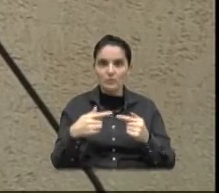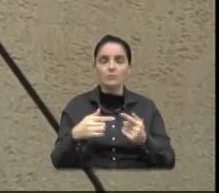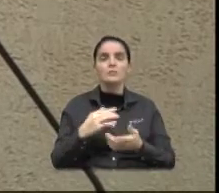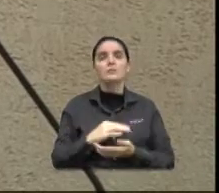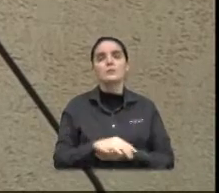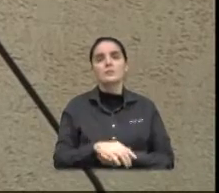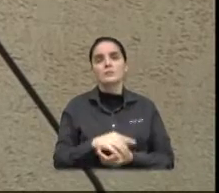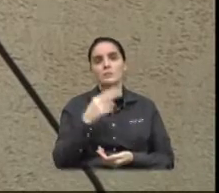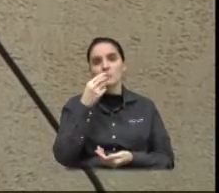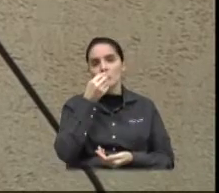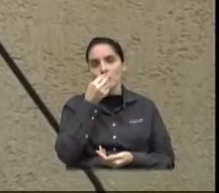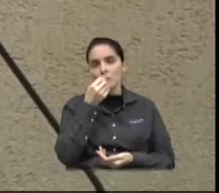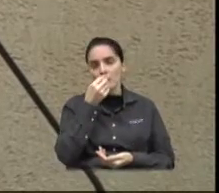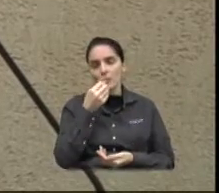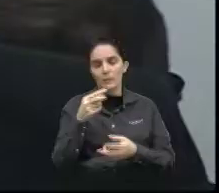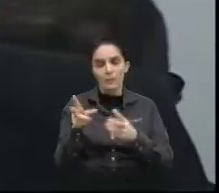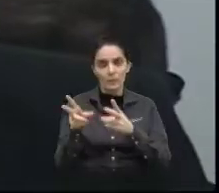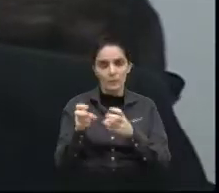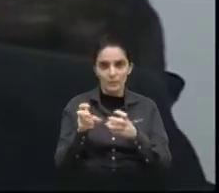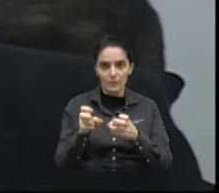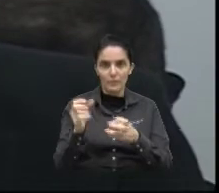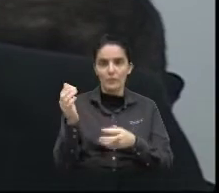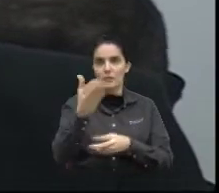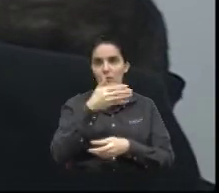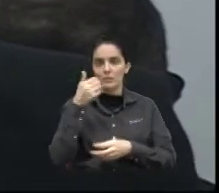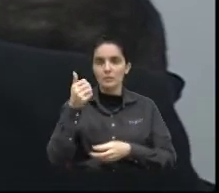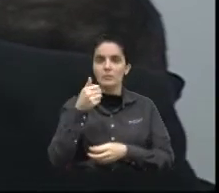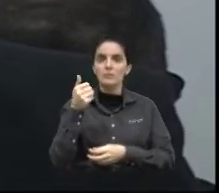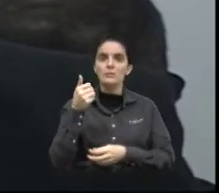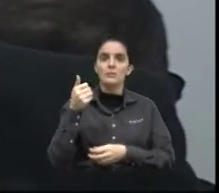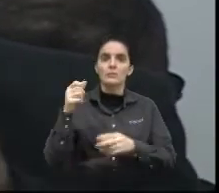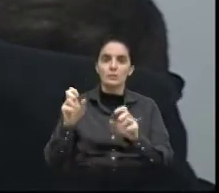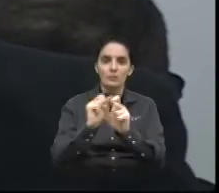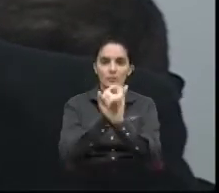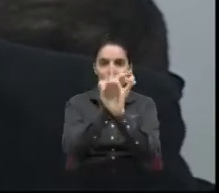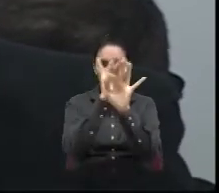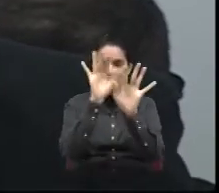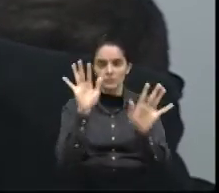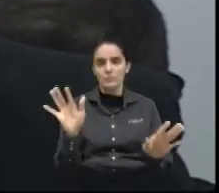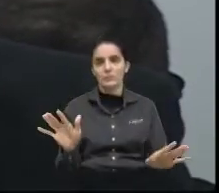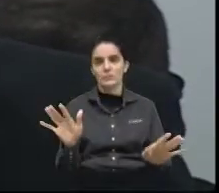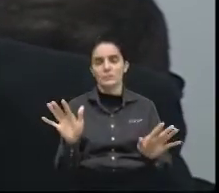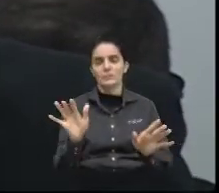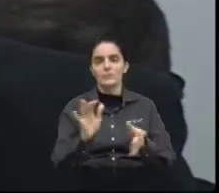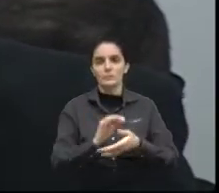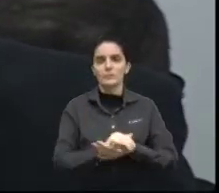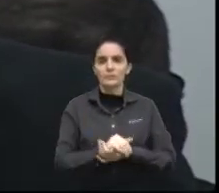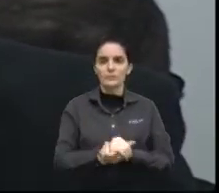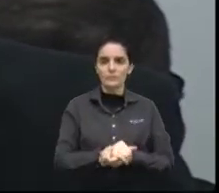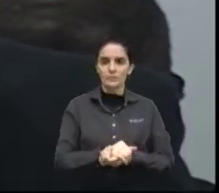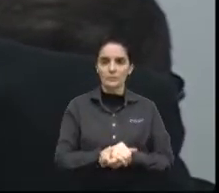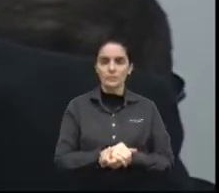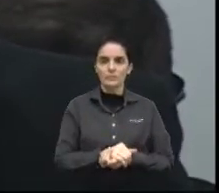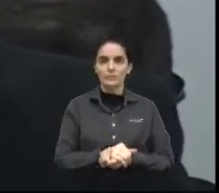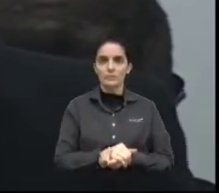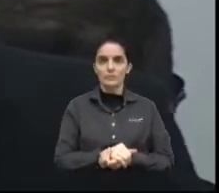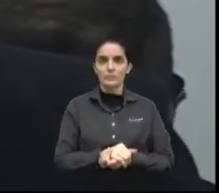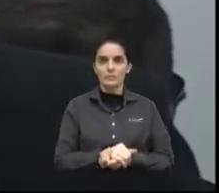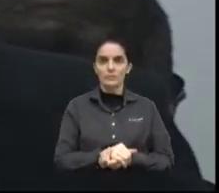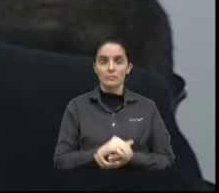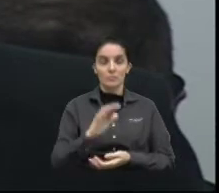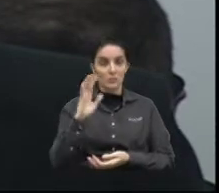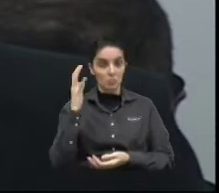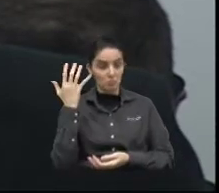é algo que vai melhorar em relação à transparência da matéria que está sendo tratada que às vezes muitas